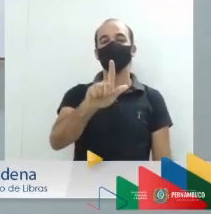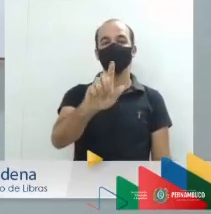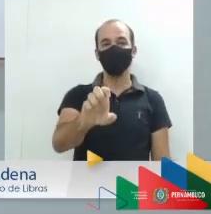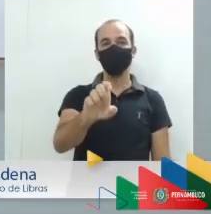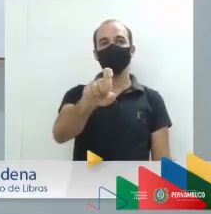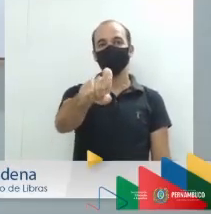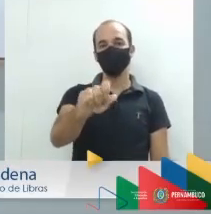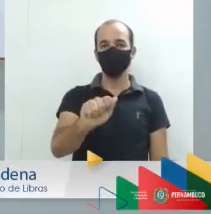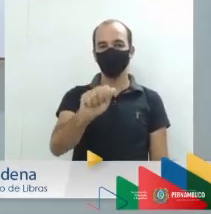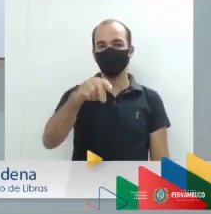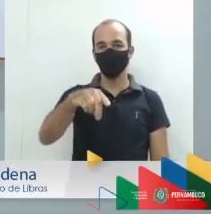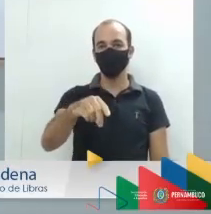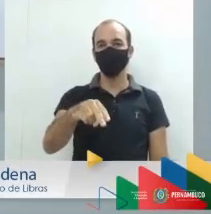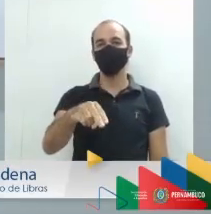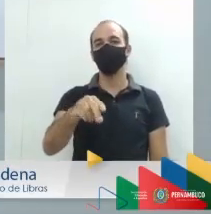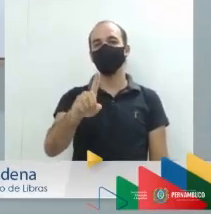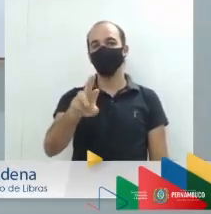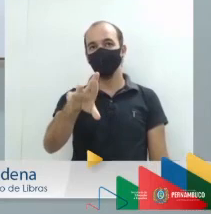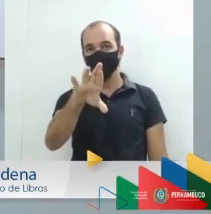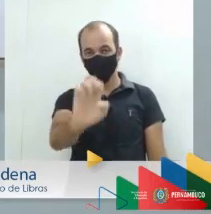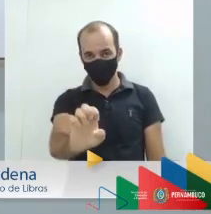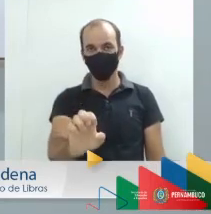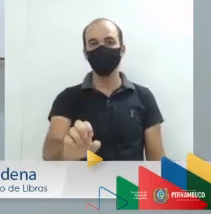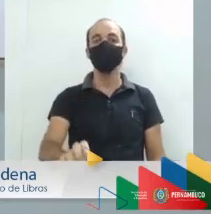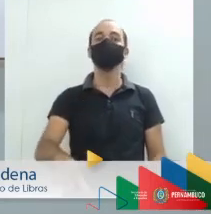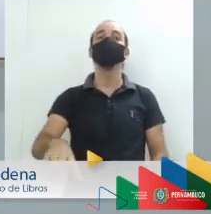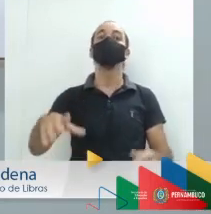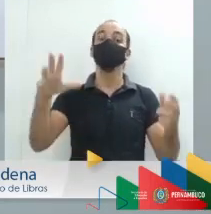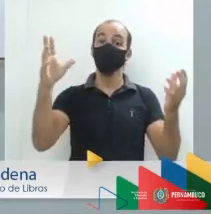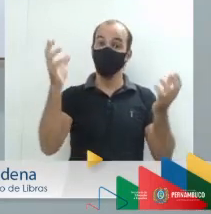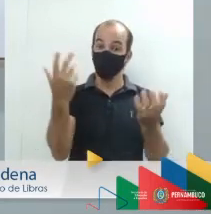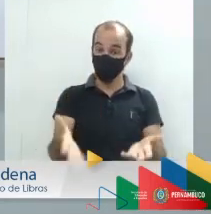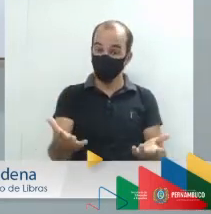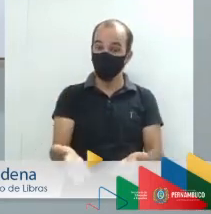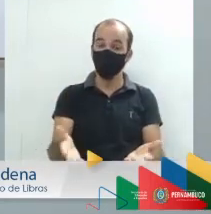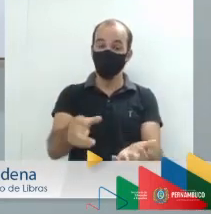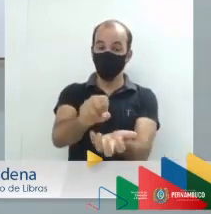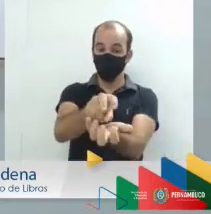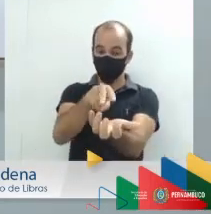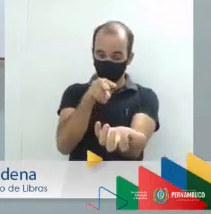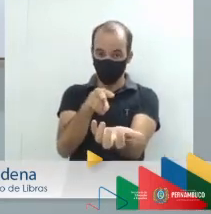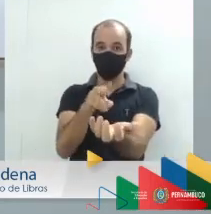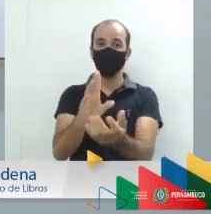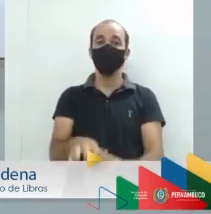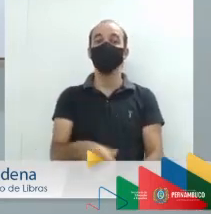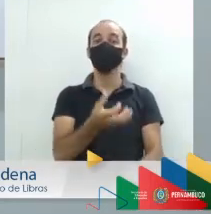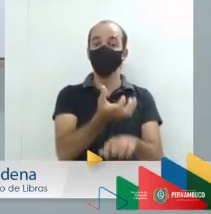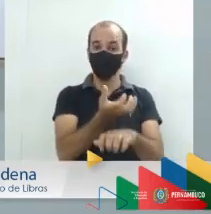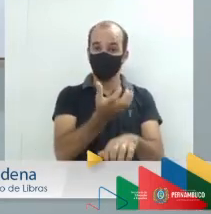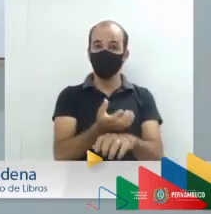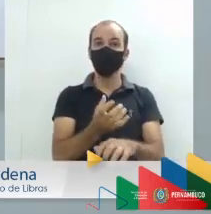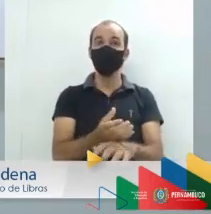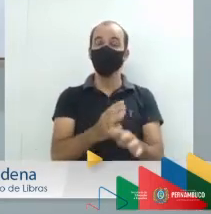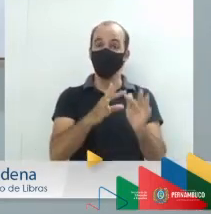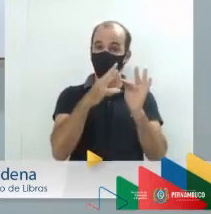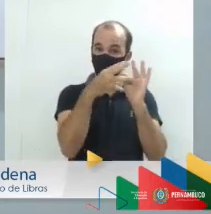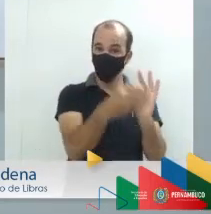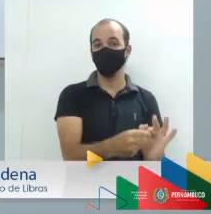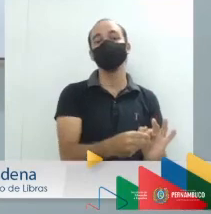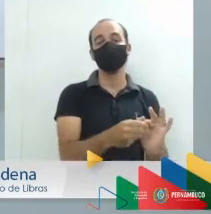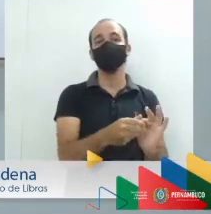de Física, do nosso exitoso projeto EducaPE. O tema da aula de hoje é